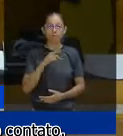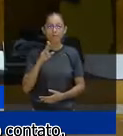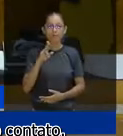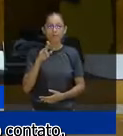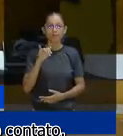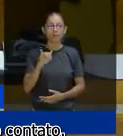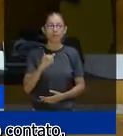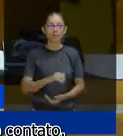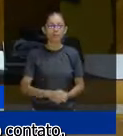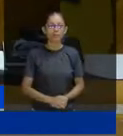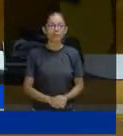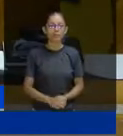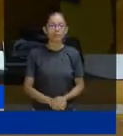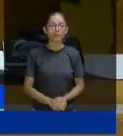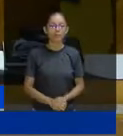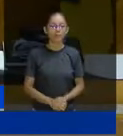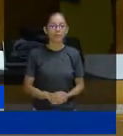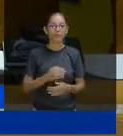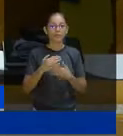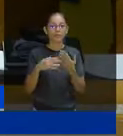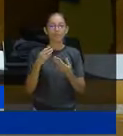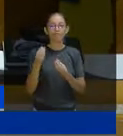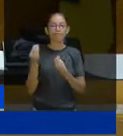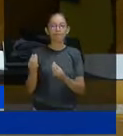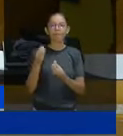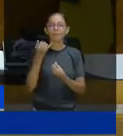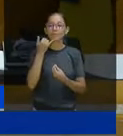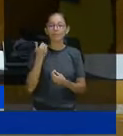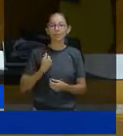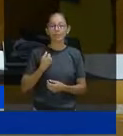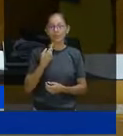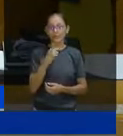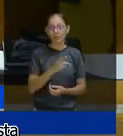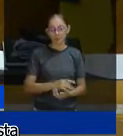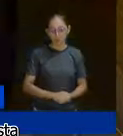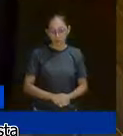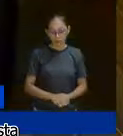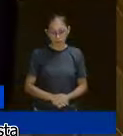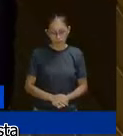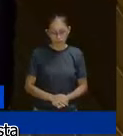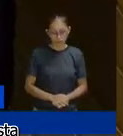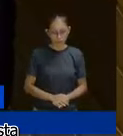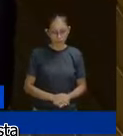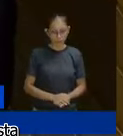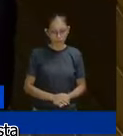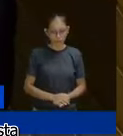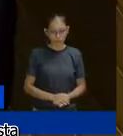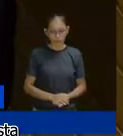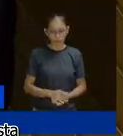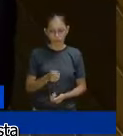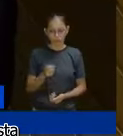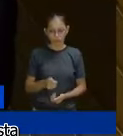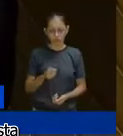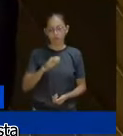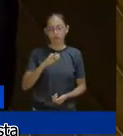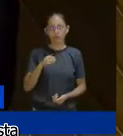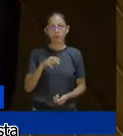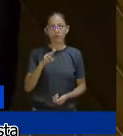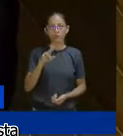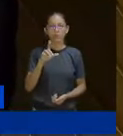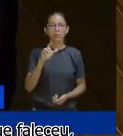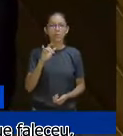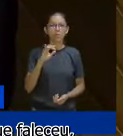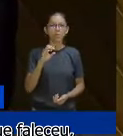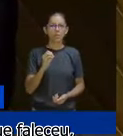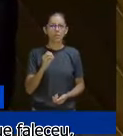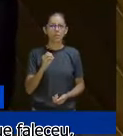Torque? Beleza. Doutor Juscelio Neto. Adiro, presidente, a proposta apresentada. Infelizmente